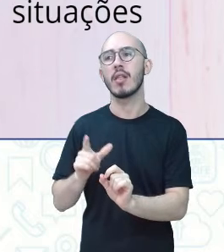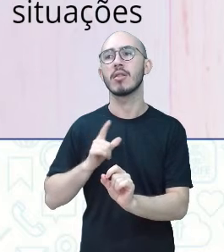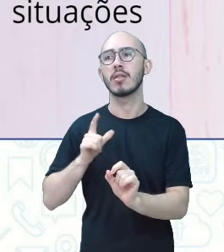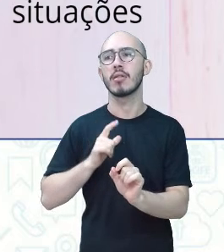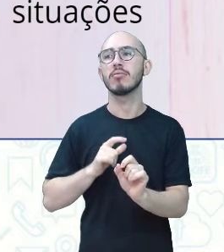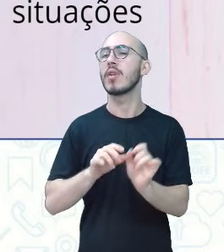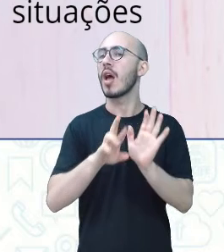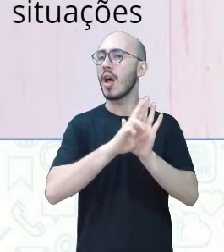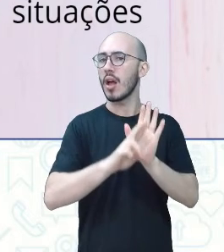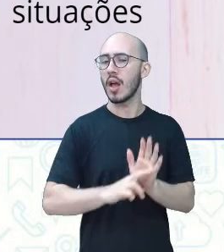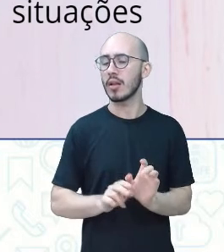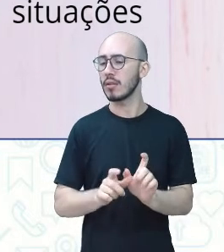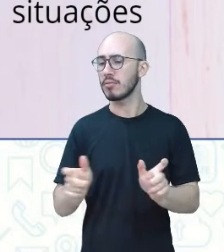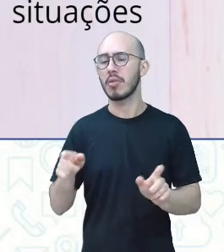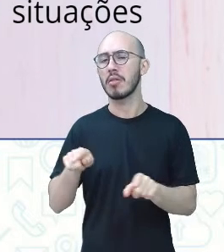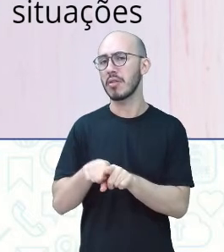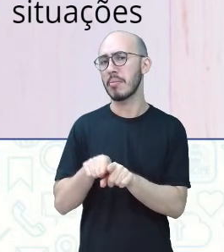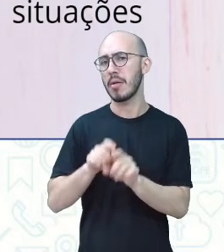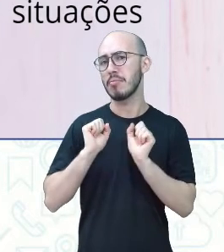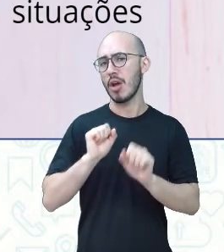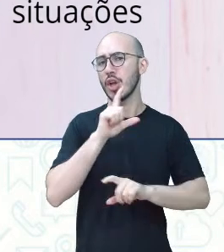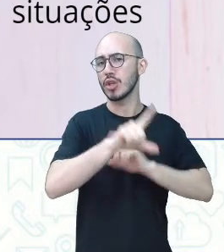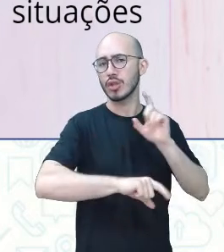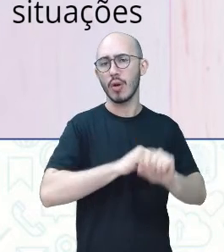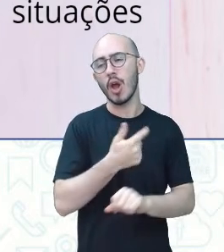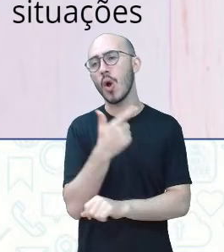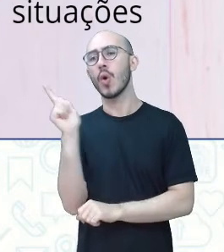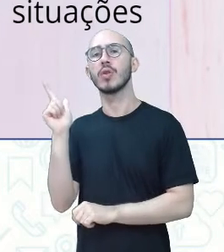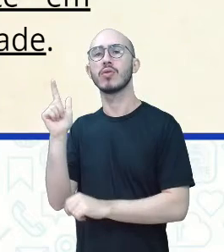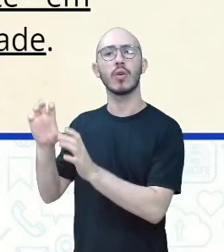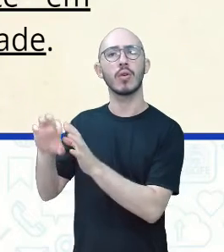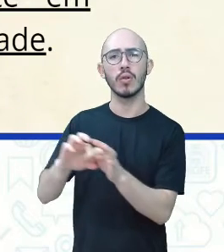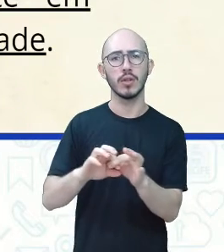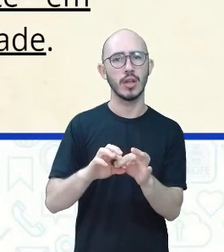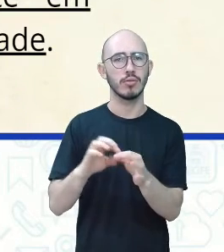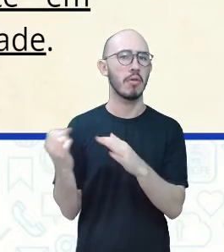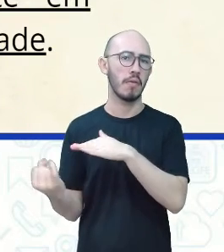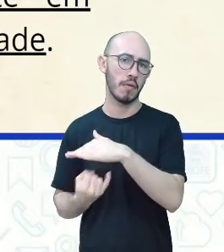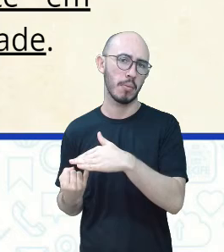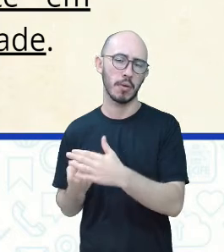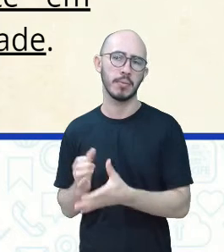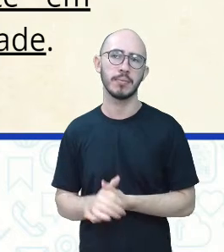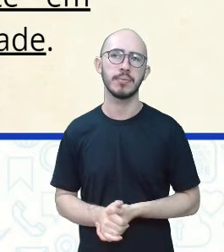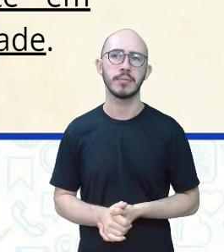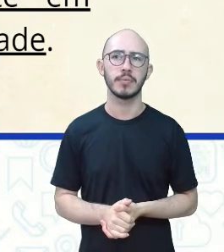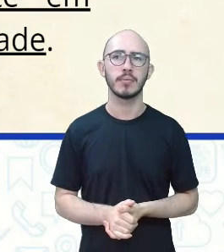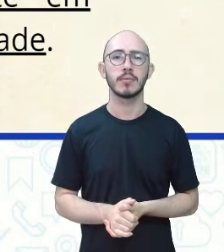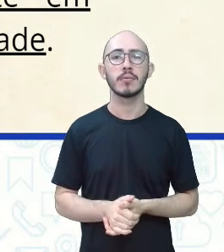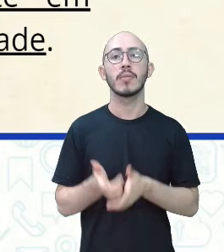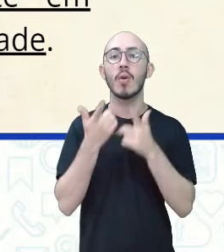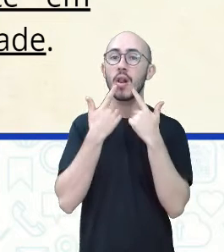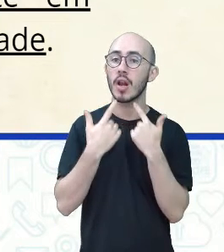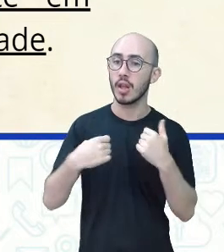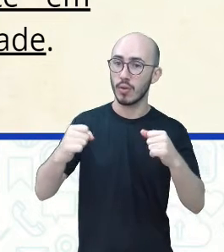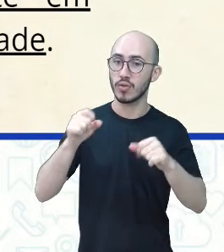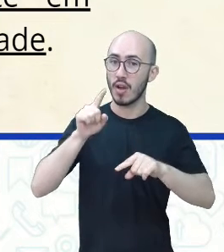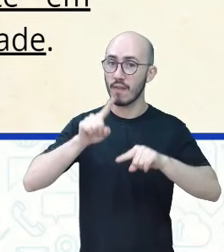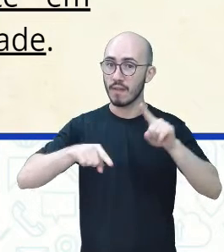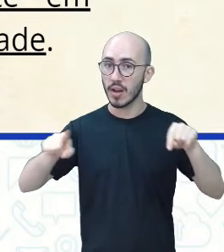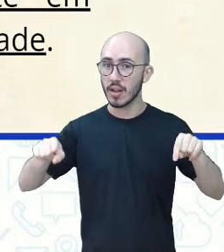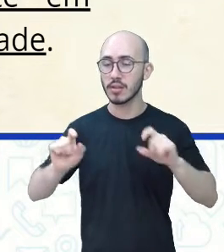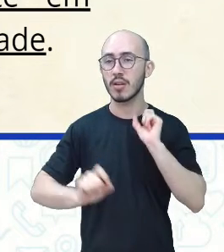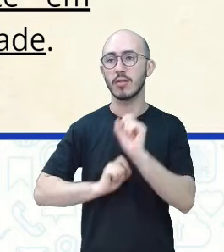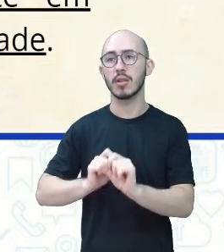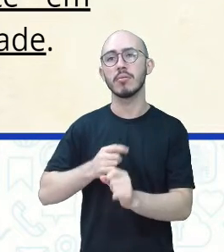norma optam por outras construções em situações informais. Já a variação linguística é um fenômeno que